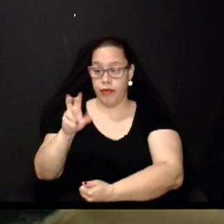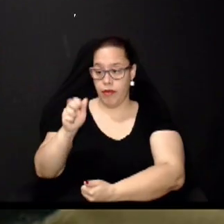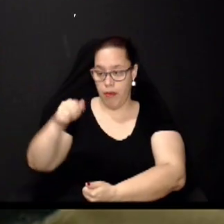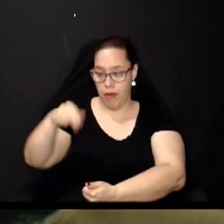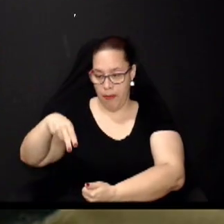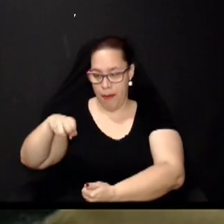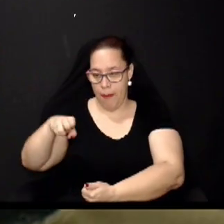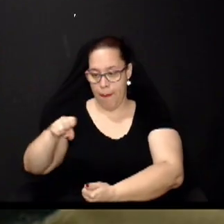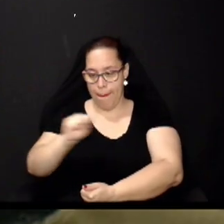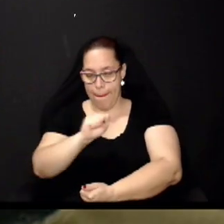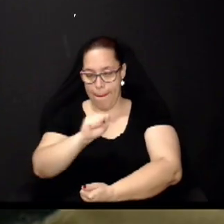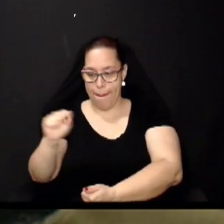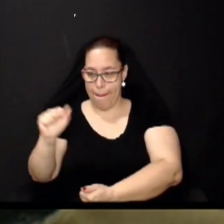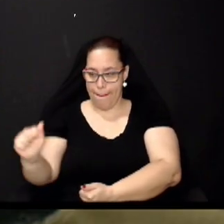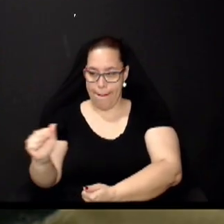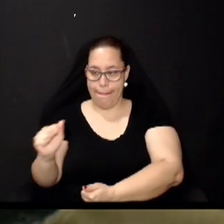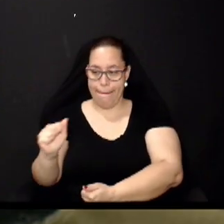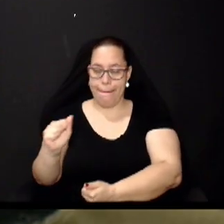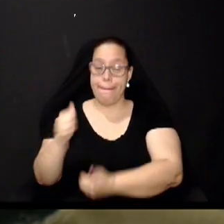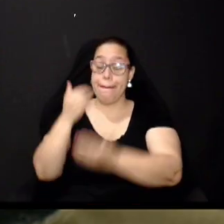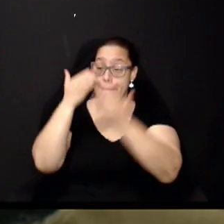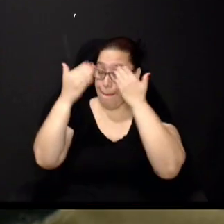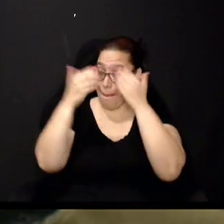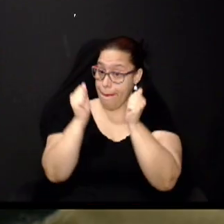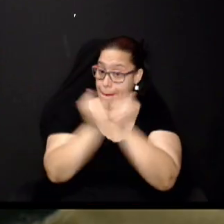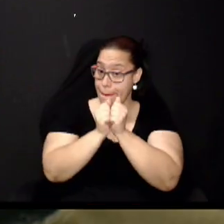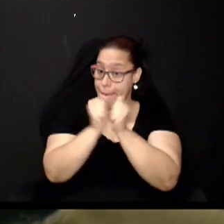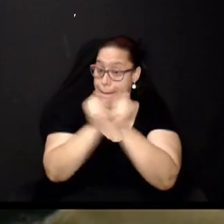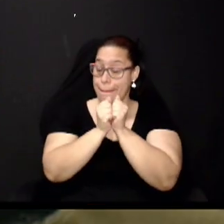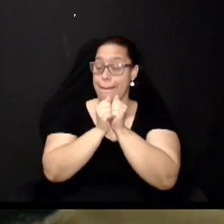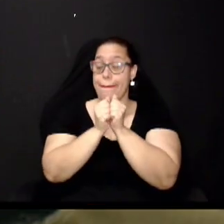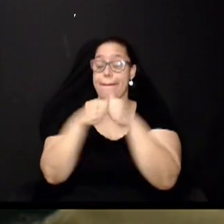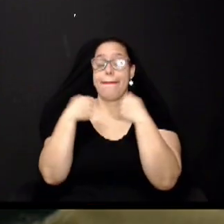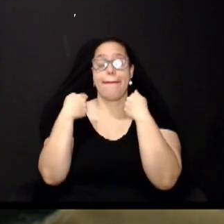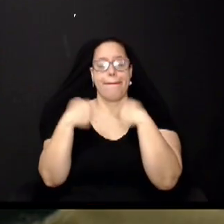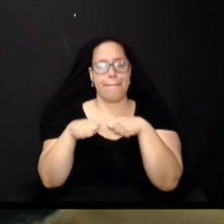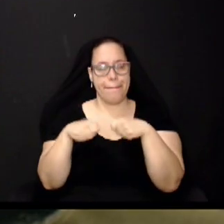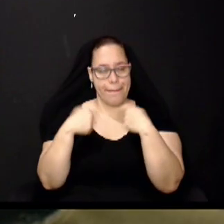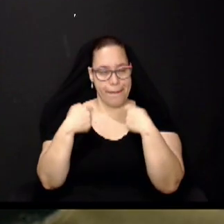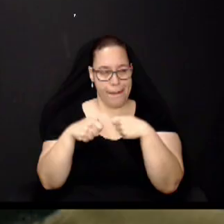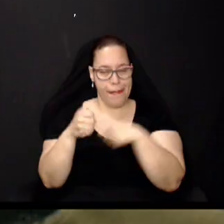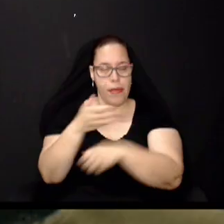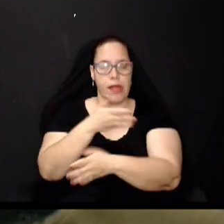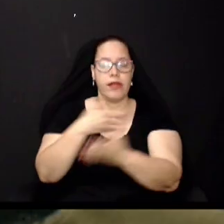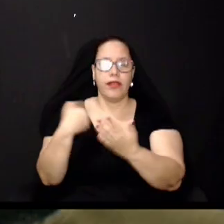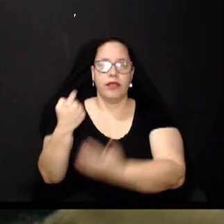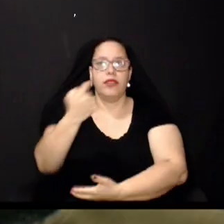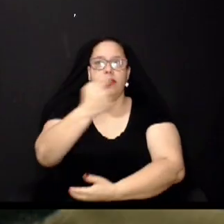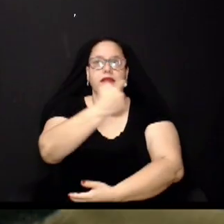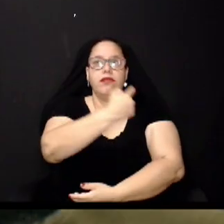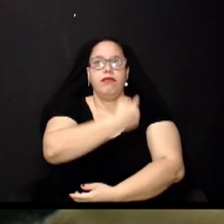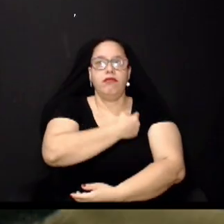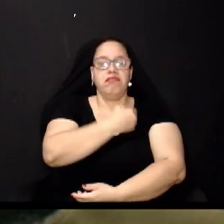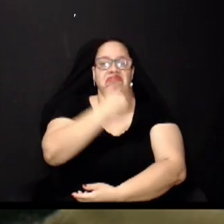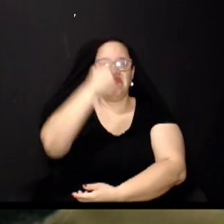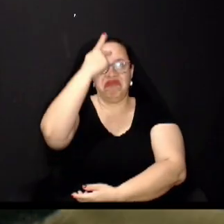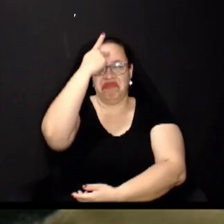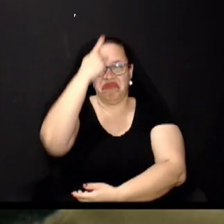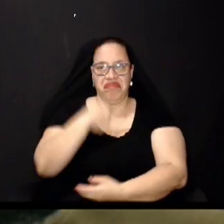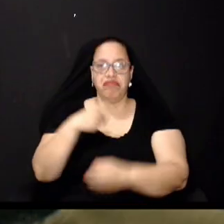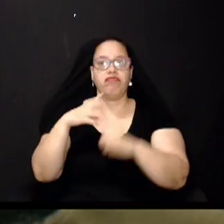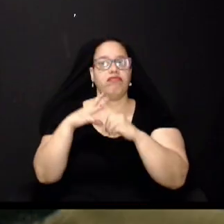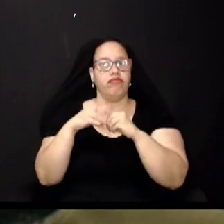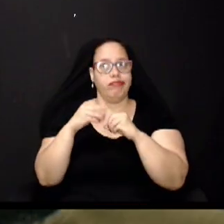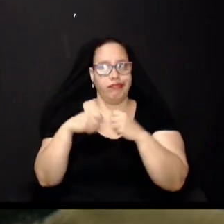Nara, e a psicologia, a terapia, gente, é algo que traz para a gente, assim, o autoconhecimento que a gente tanto precisa